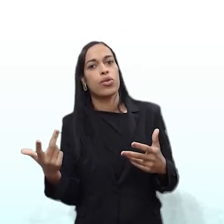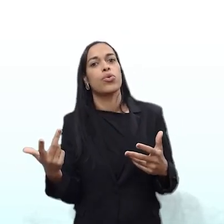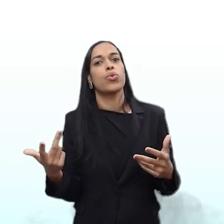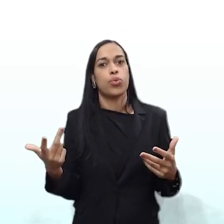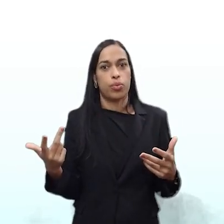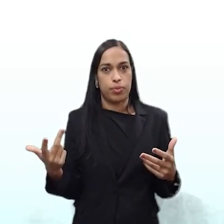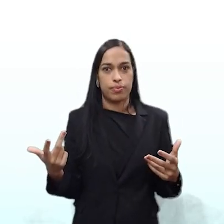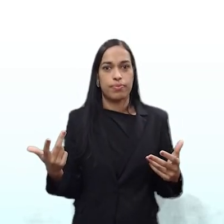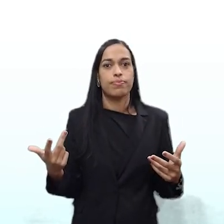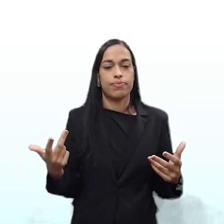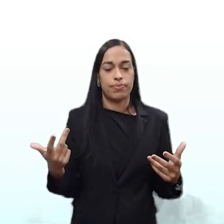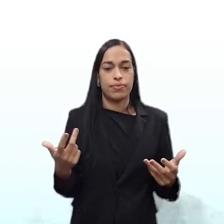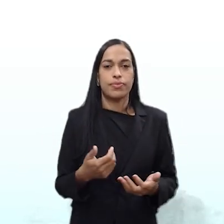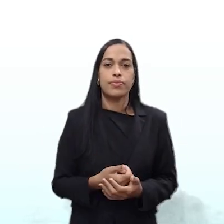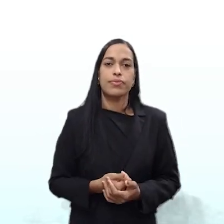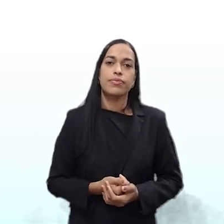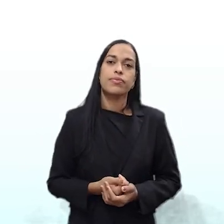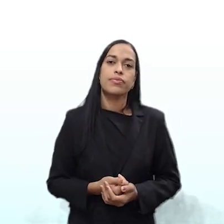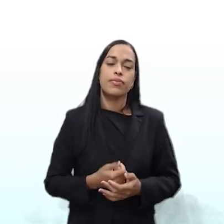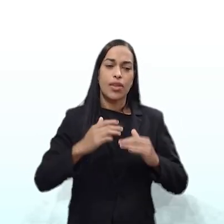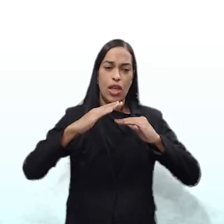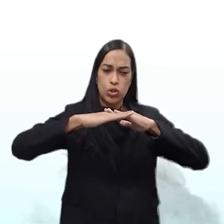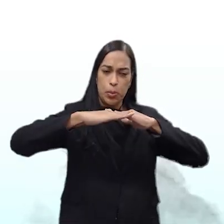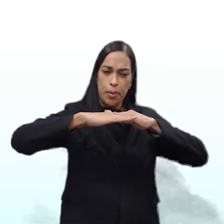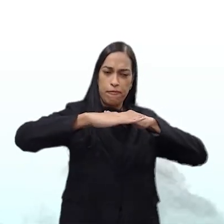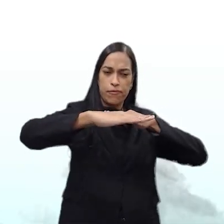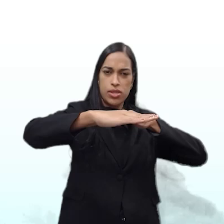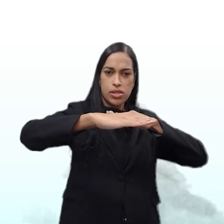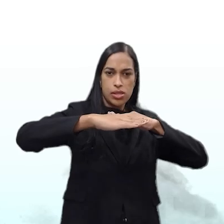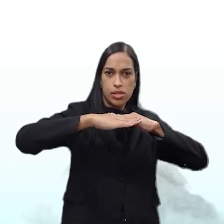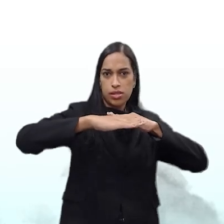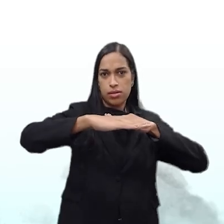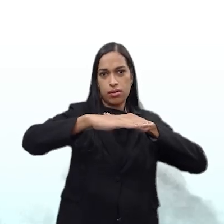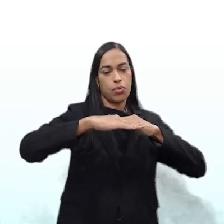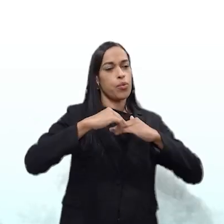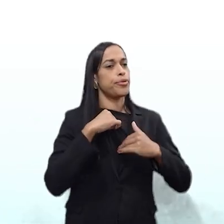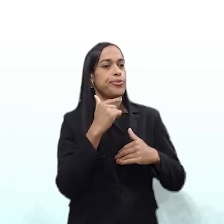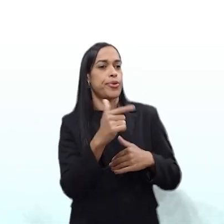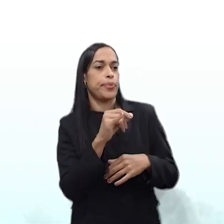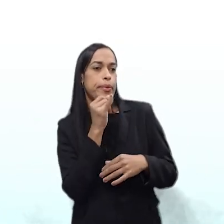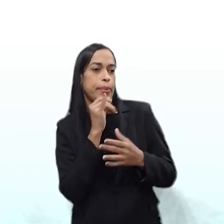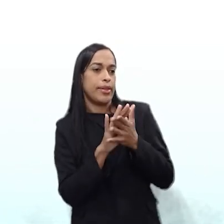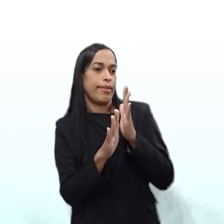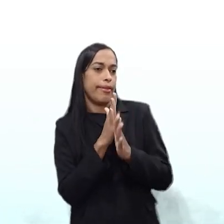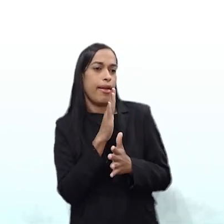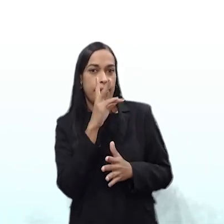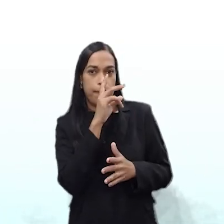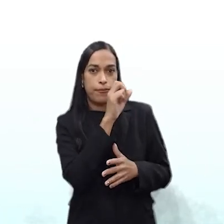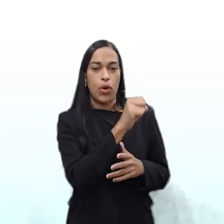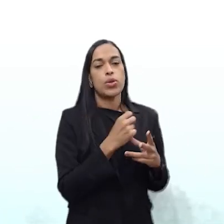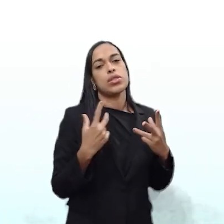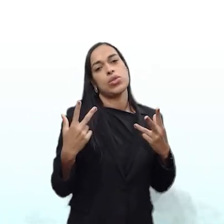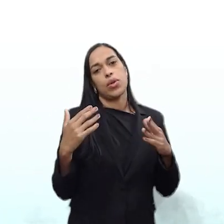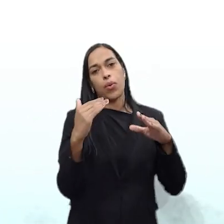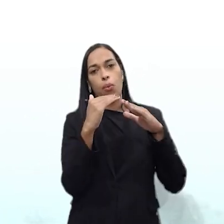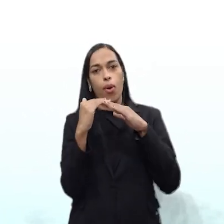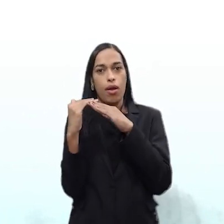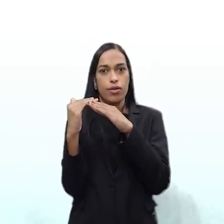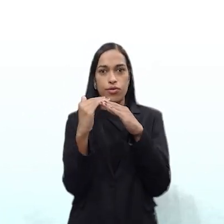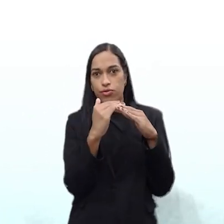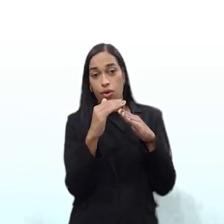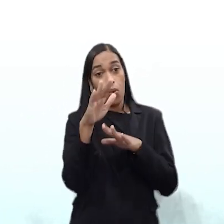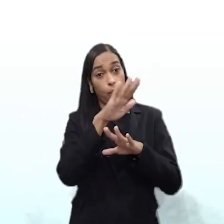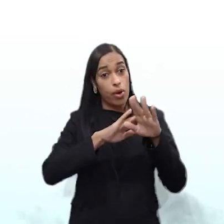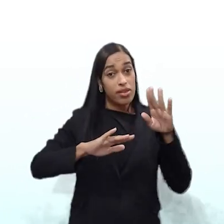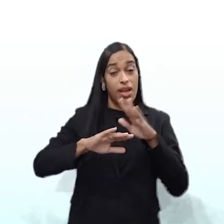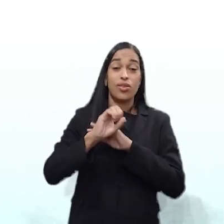reação com a superfície. Nas superfícies horizontais, quando não existe ação de nenhuma força, de fato elas são iguais. Mas cuidado, porque se o plano